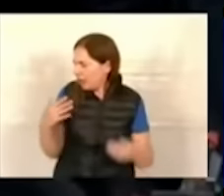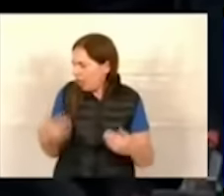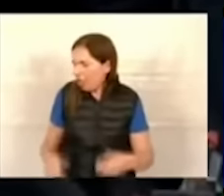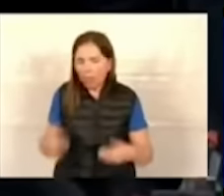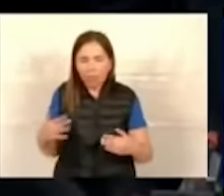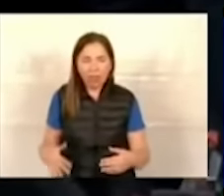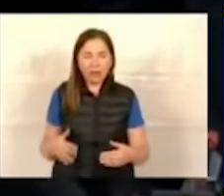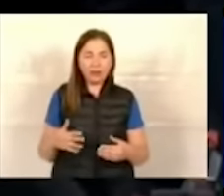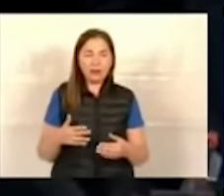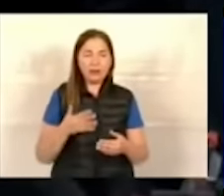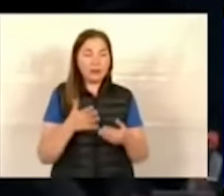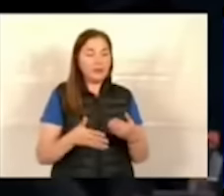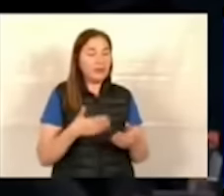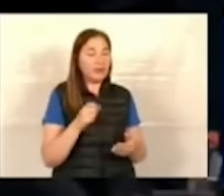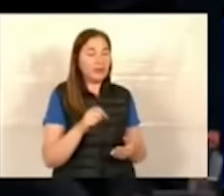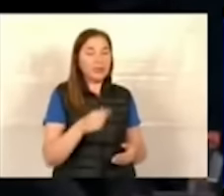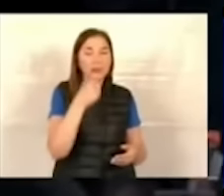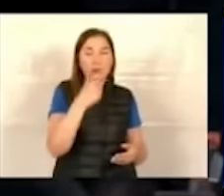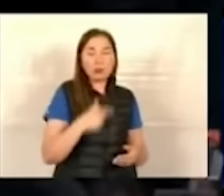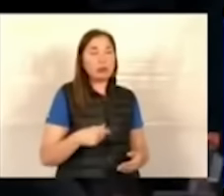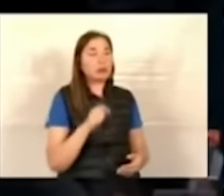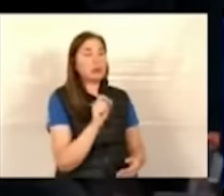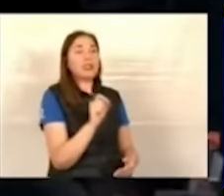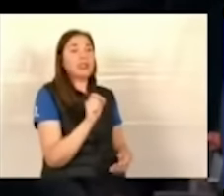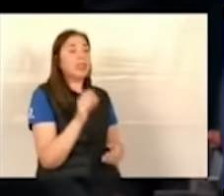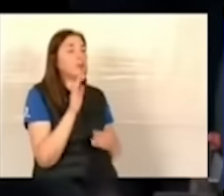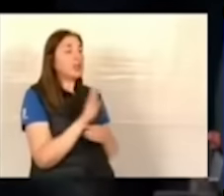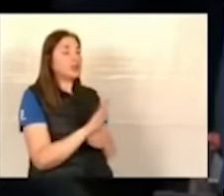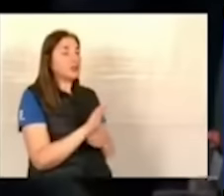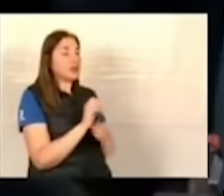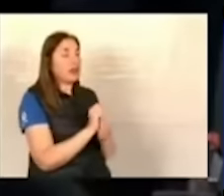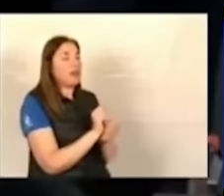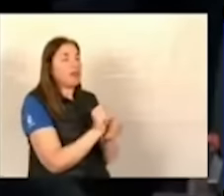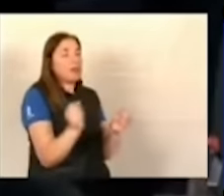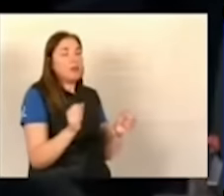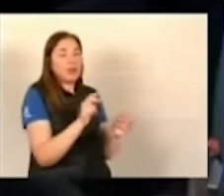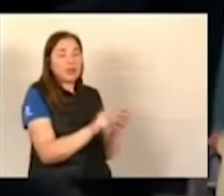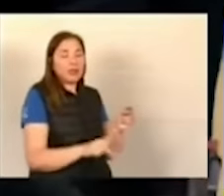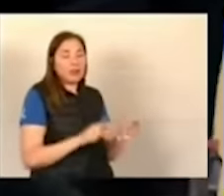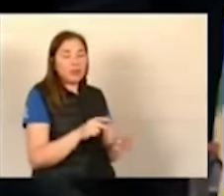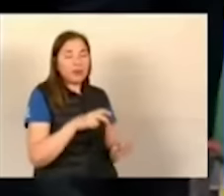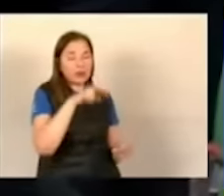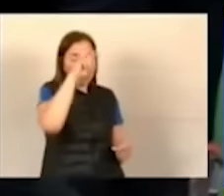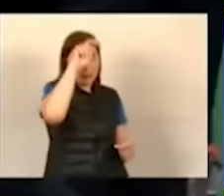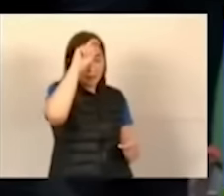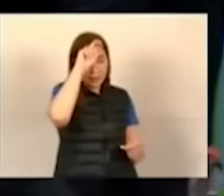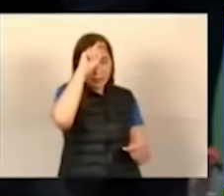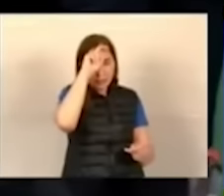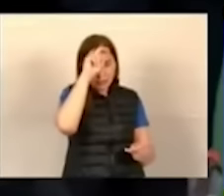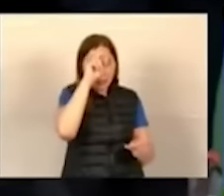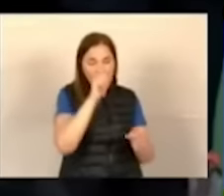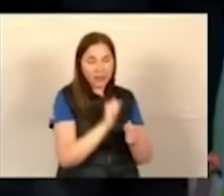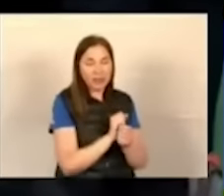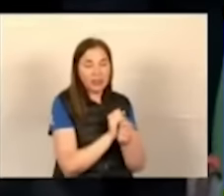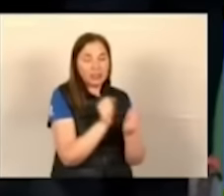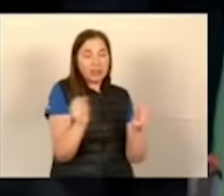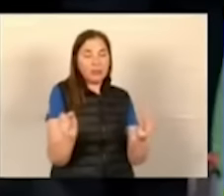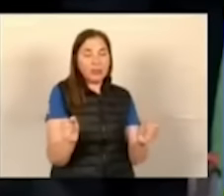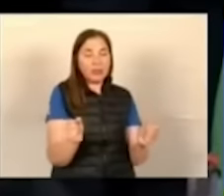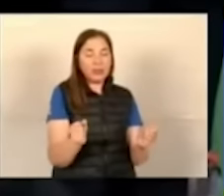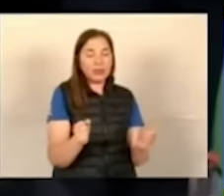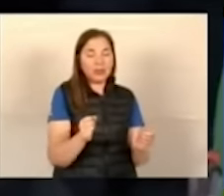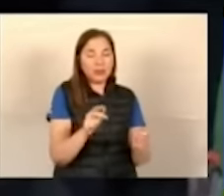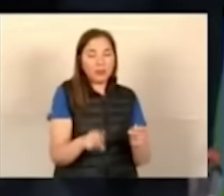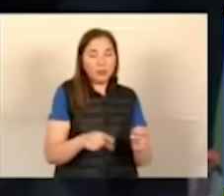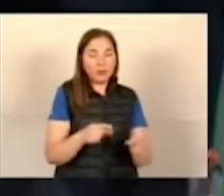ele fala quem sou eu para ir até o faraó e levar o povo de Israel